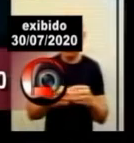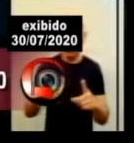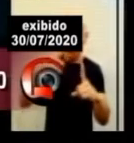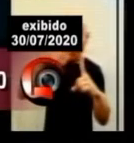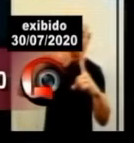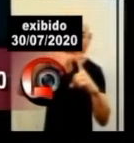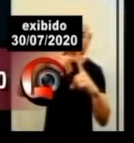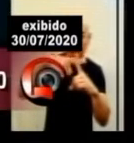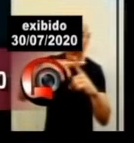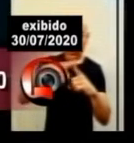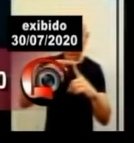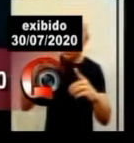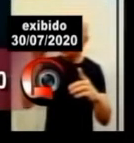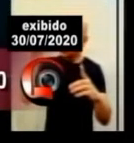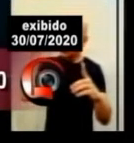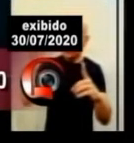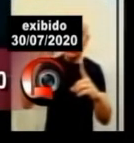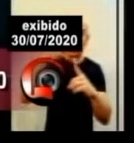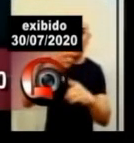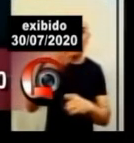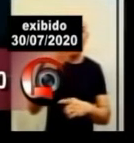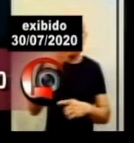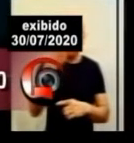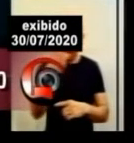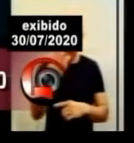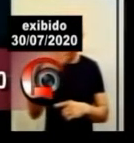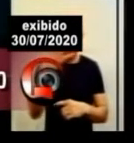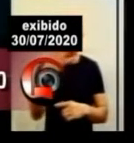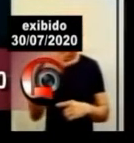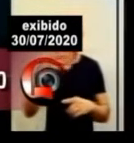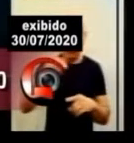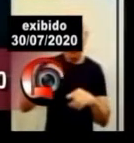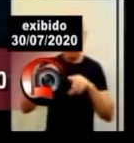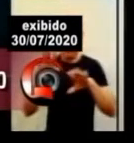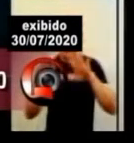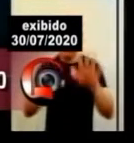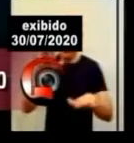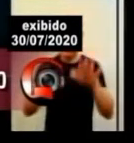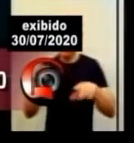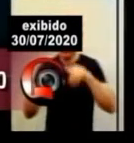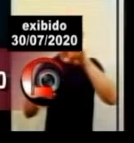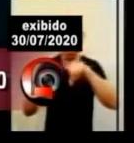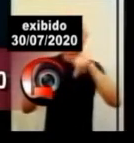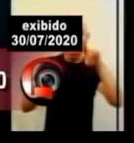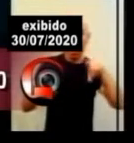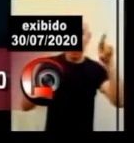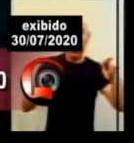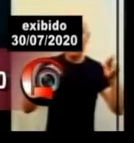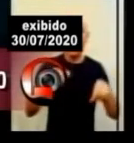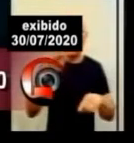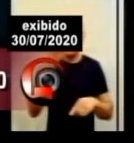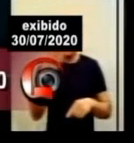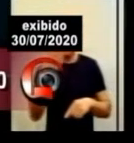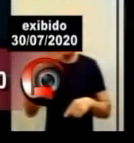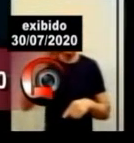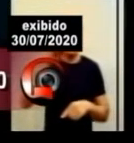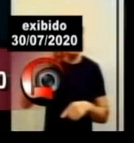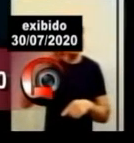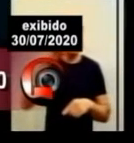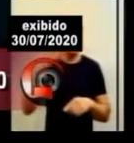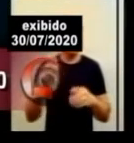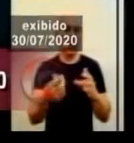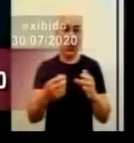desde a semana 24, ela vem se mantendo, né, variando de 30, 31, 35. Nessa semana, ela